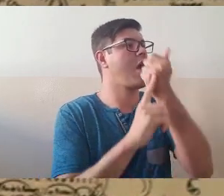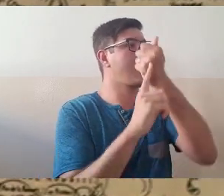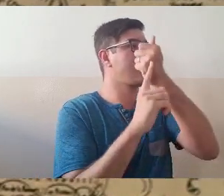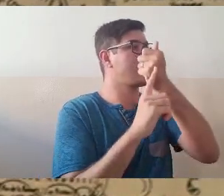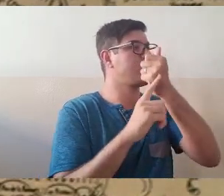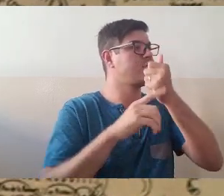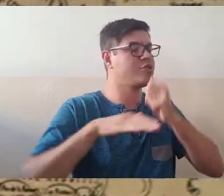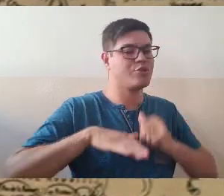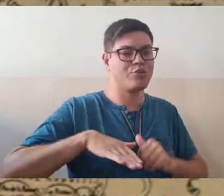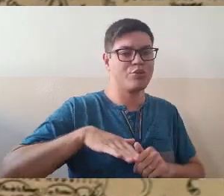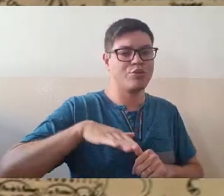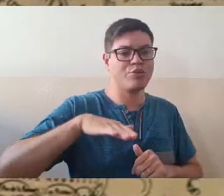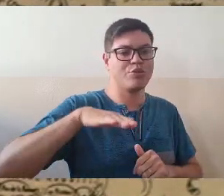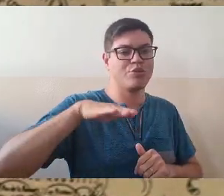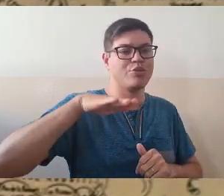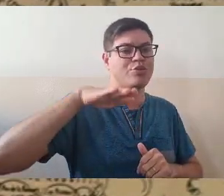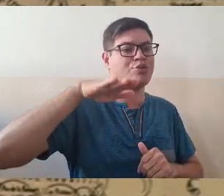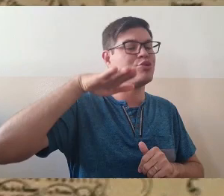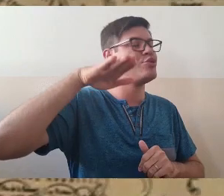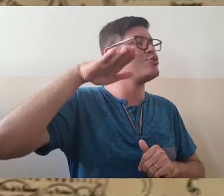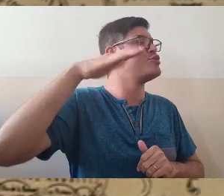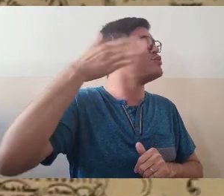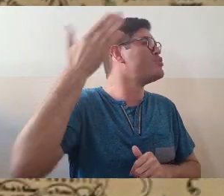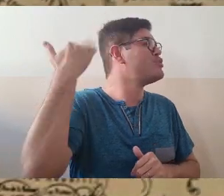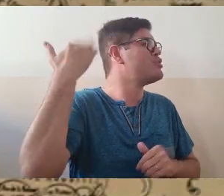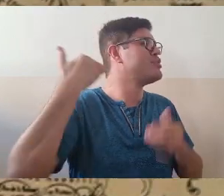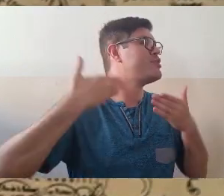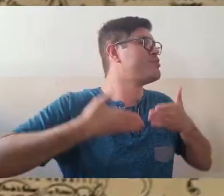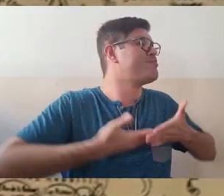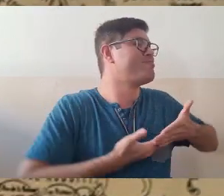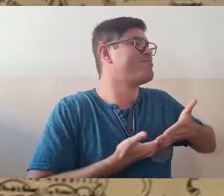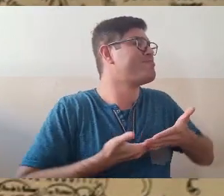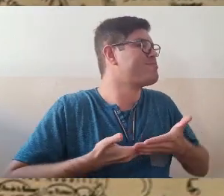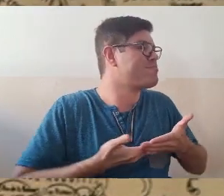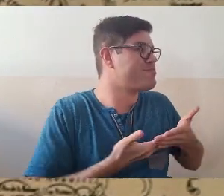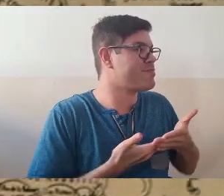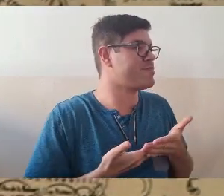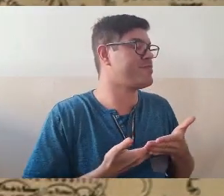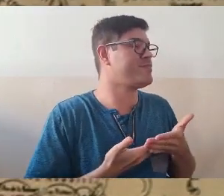Eu conheci ela muito cedo, quando eu ainda era bebê. Eu digo sempre